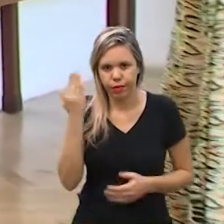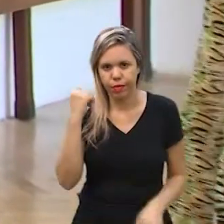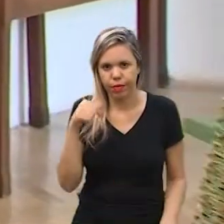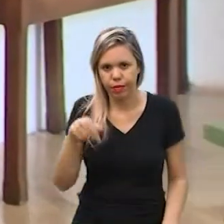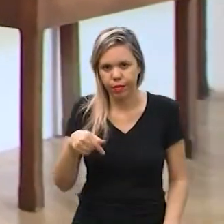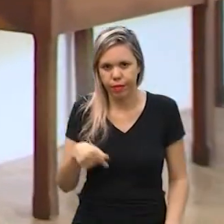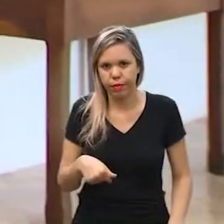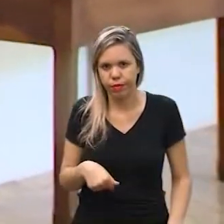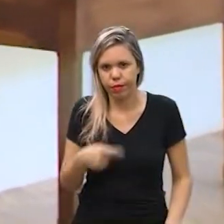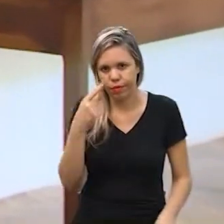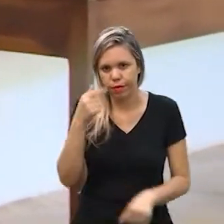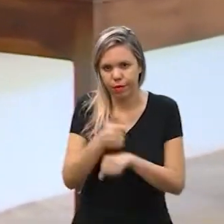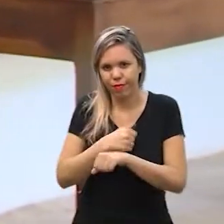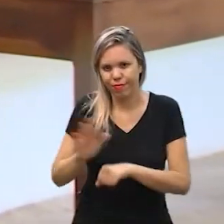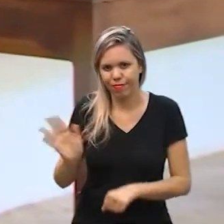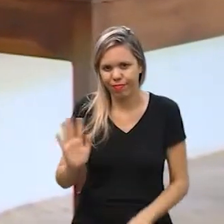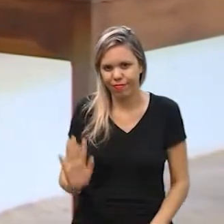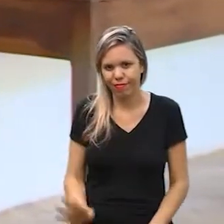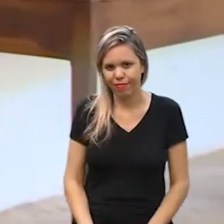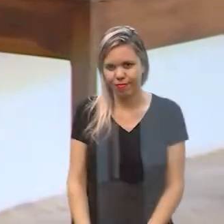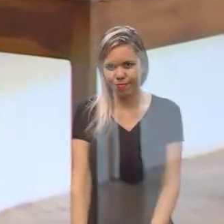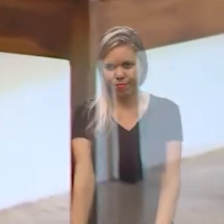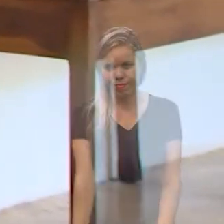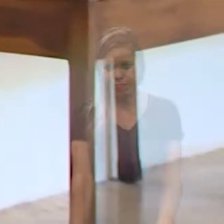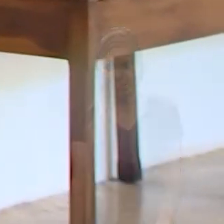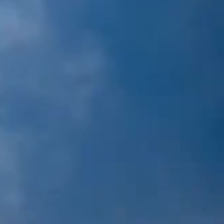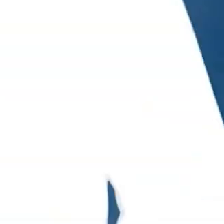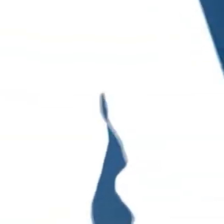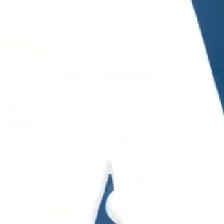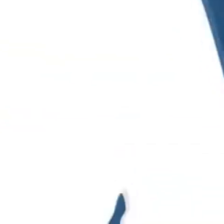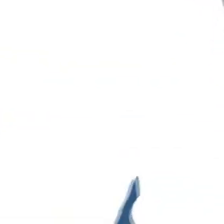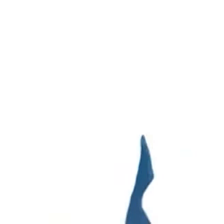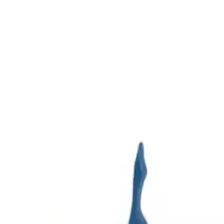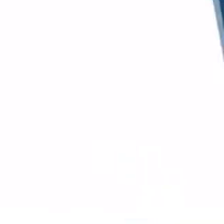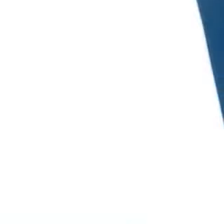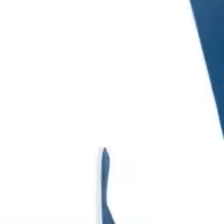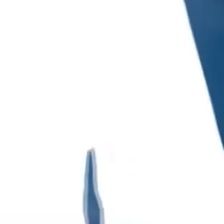né? Então, se liga na profissão. Valeu, tchau!